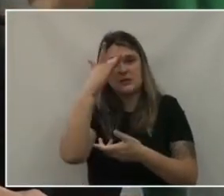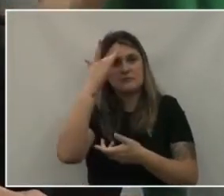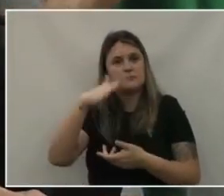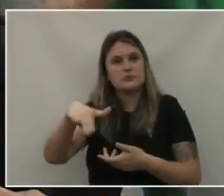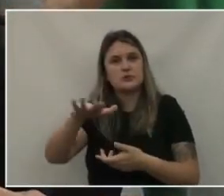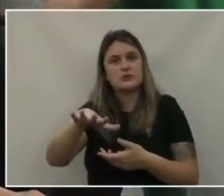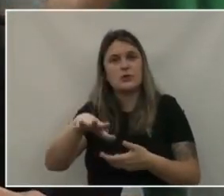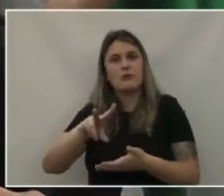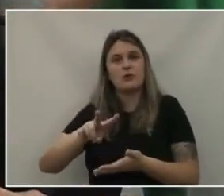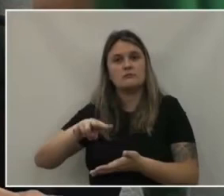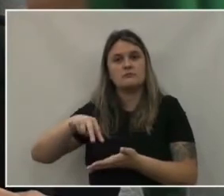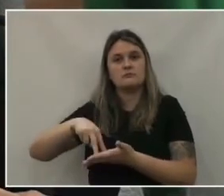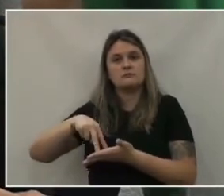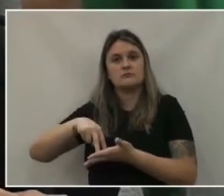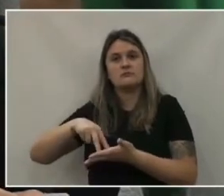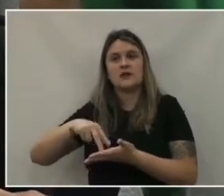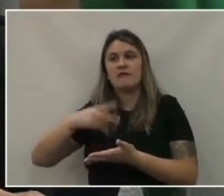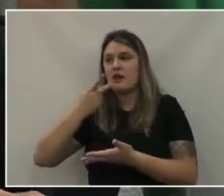que vieram falar